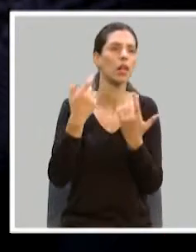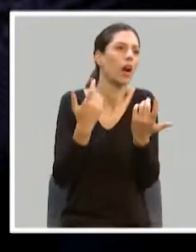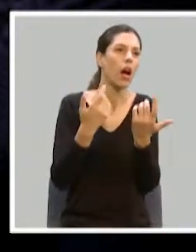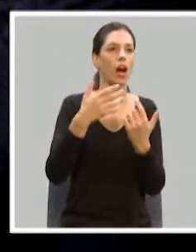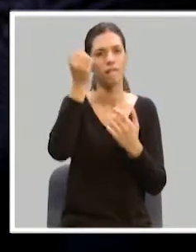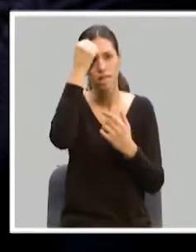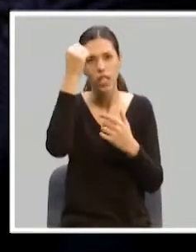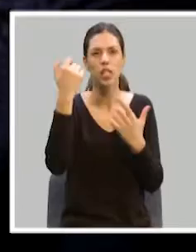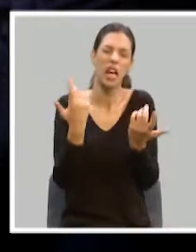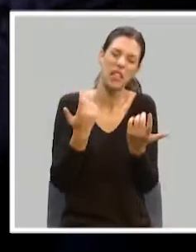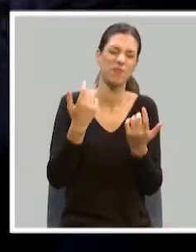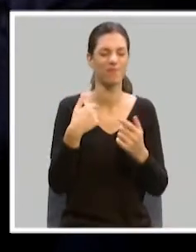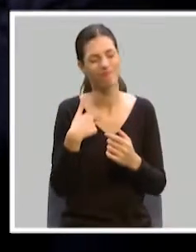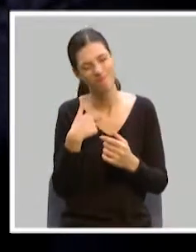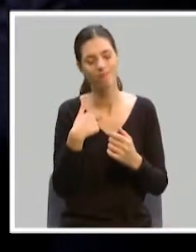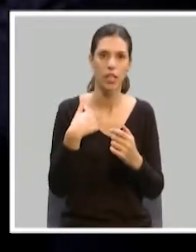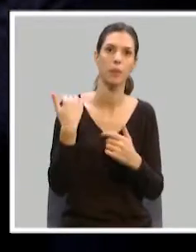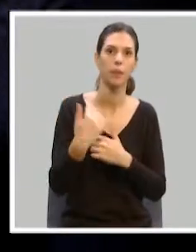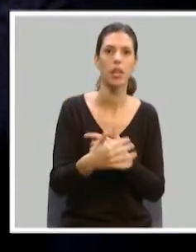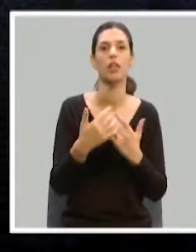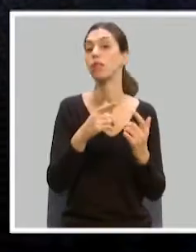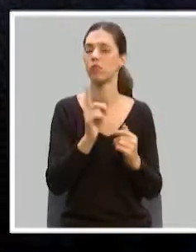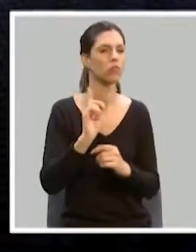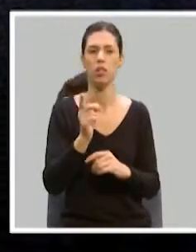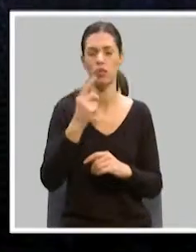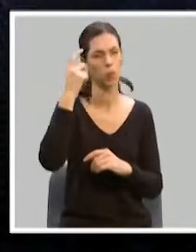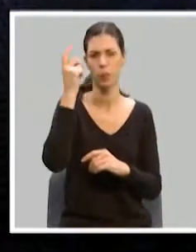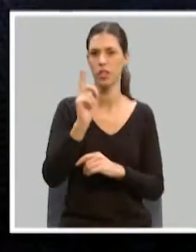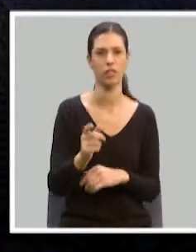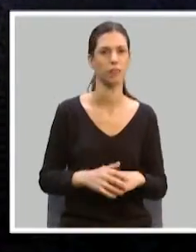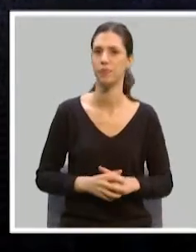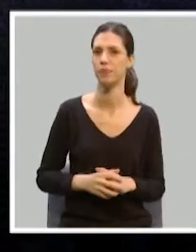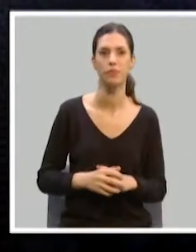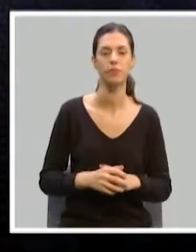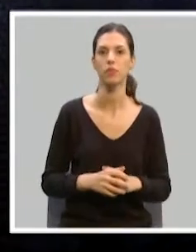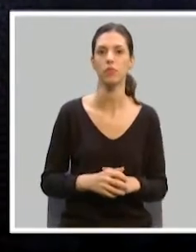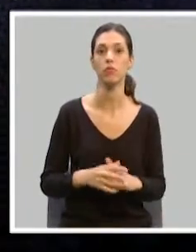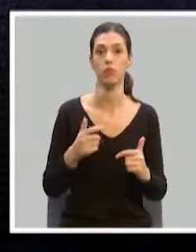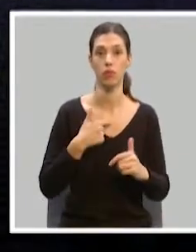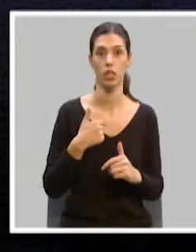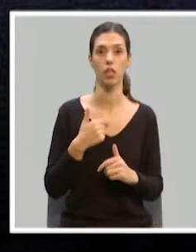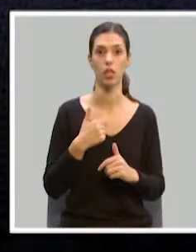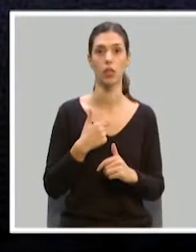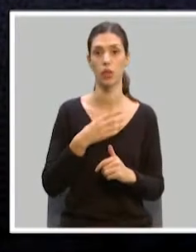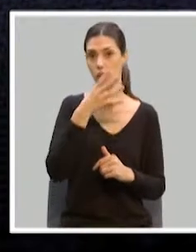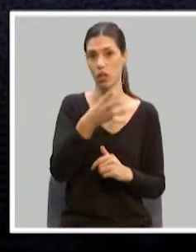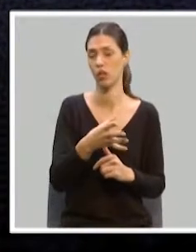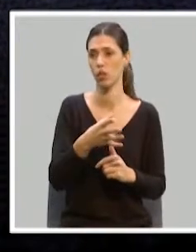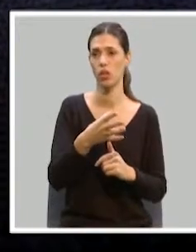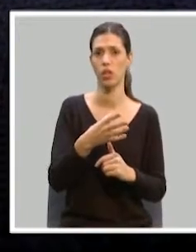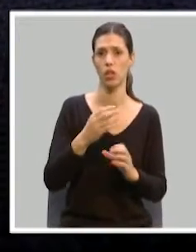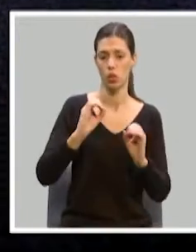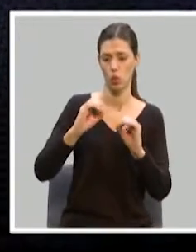em falso ao longo deste tempo todo o precisa ficar não é isso não não pensei eu eu